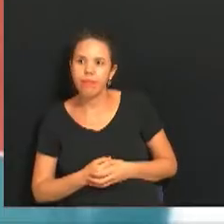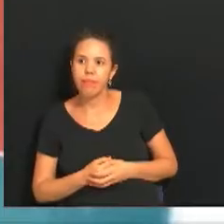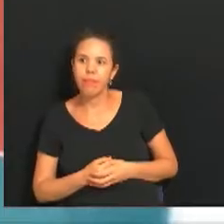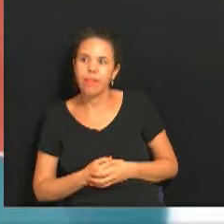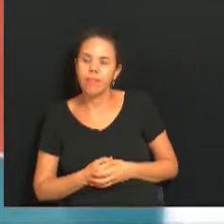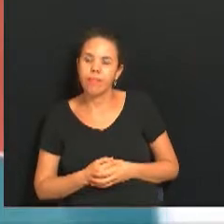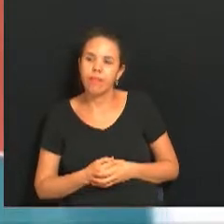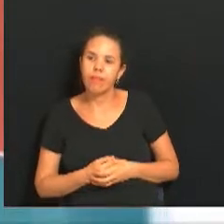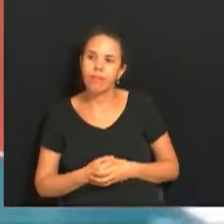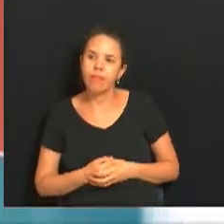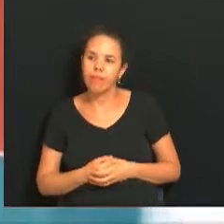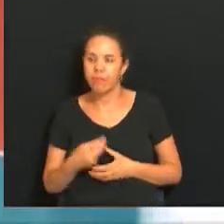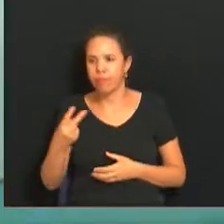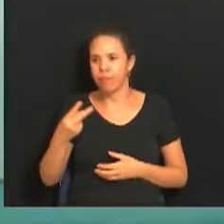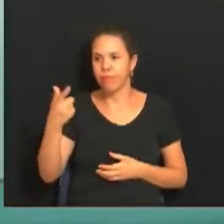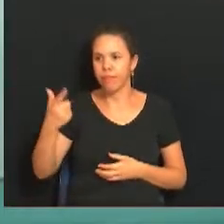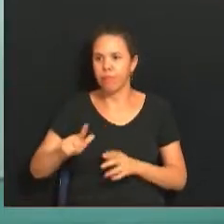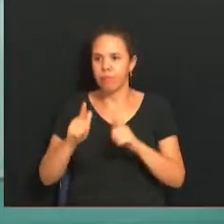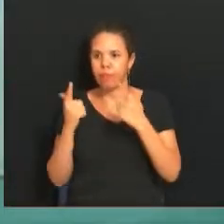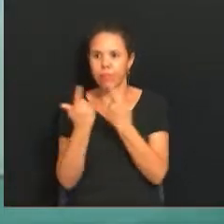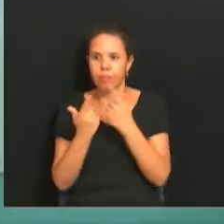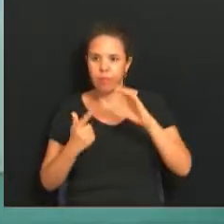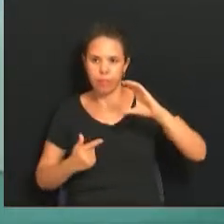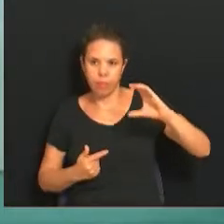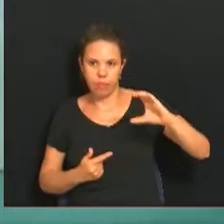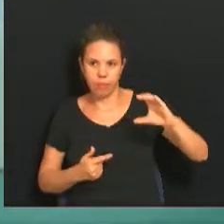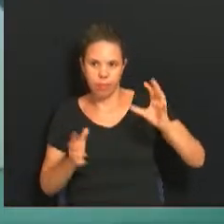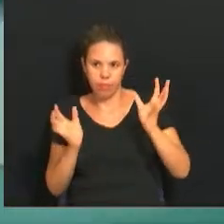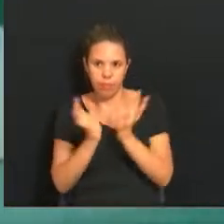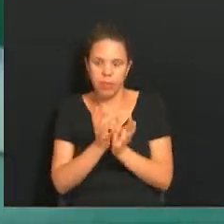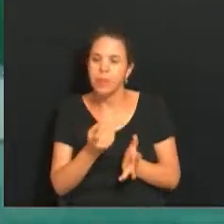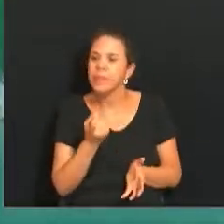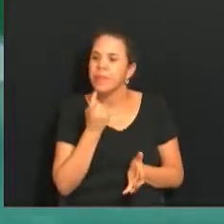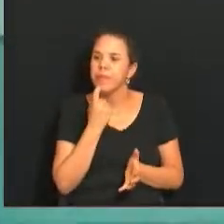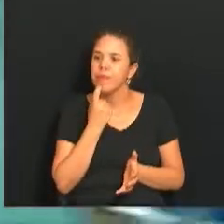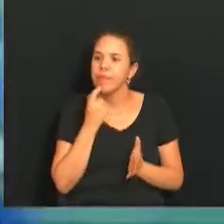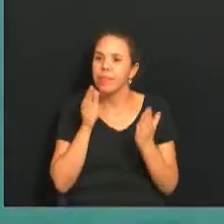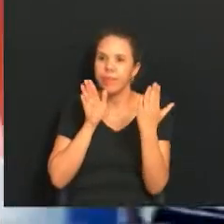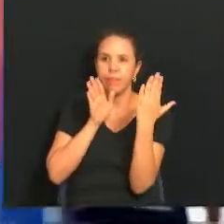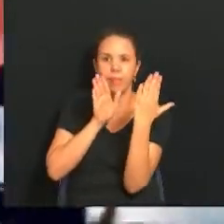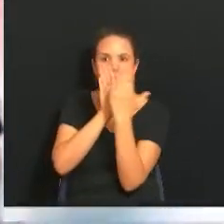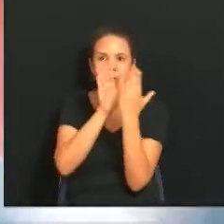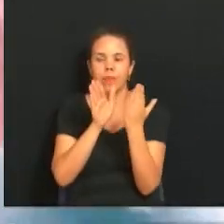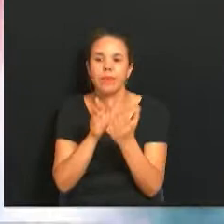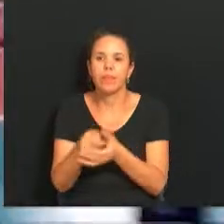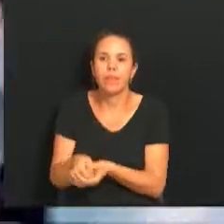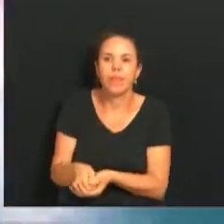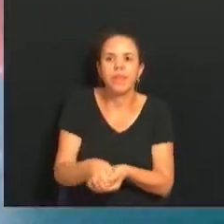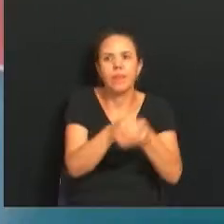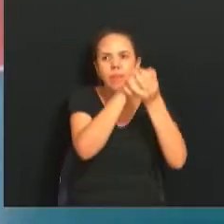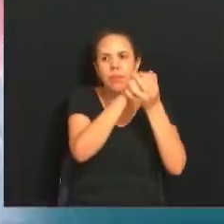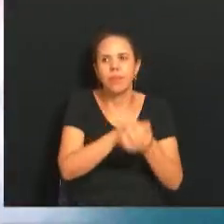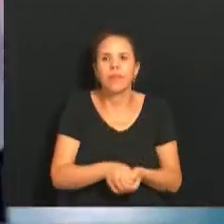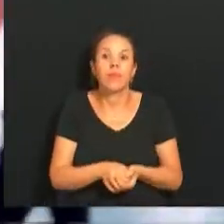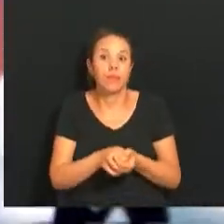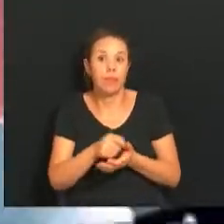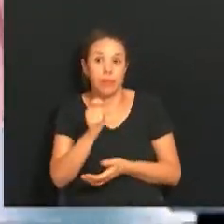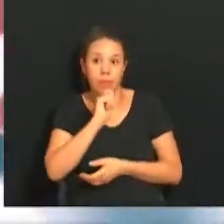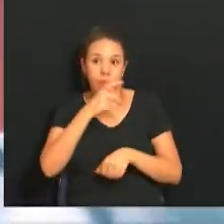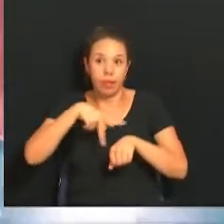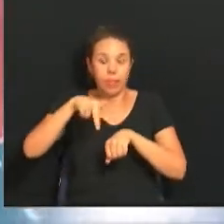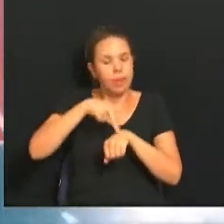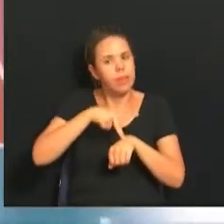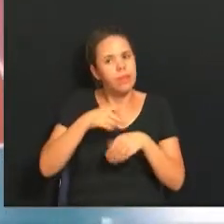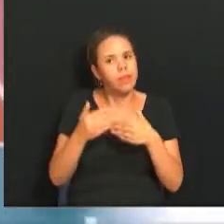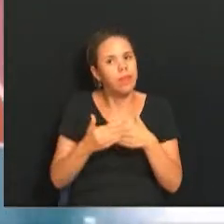Na segunda rodada do Grupo C, a equipe de Campinas enfrentou o Vôlei Policial da Argentina e a